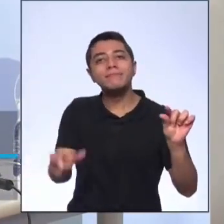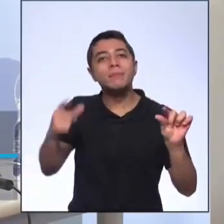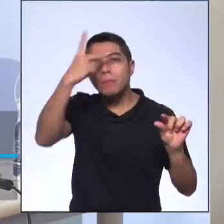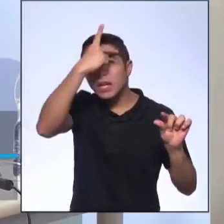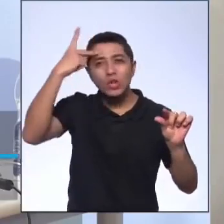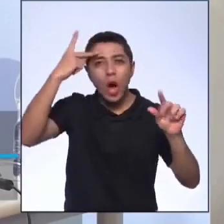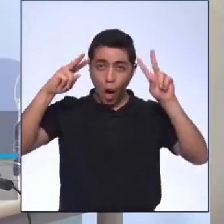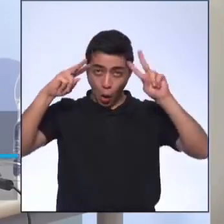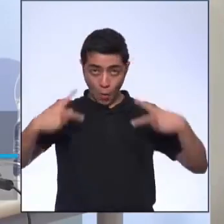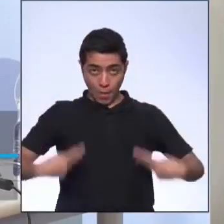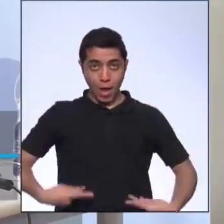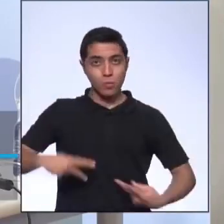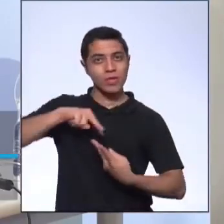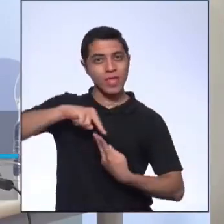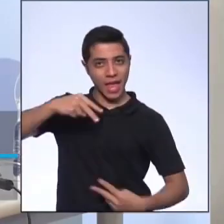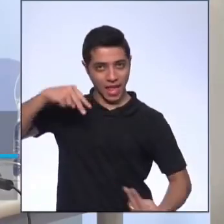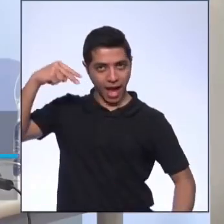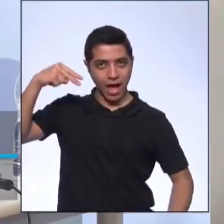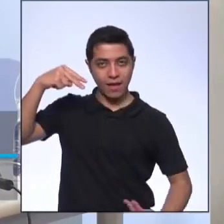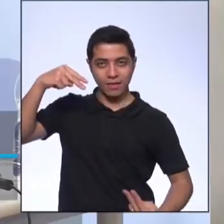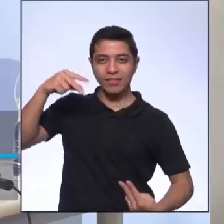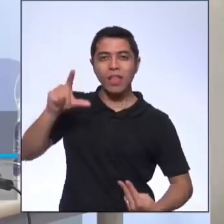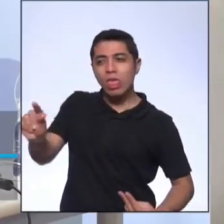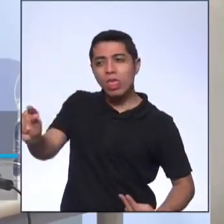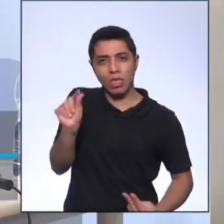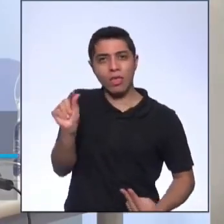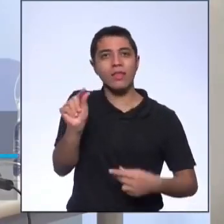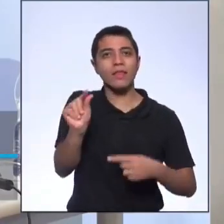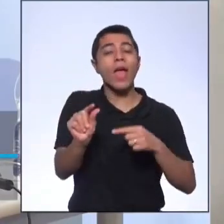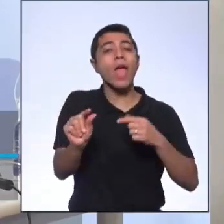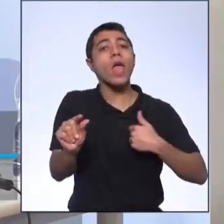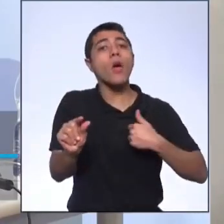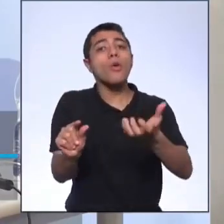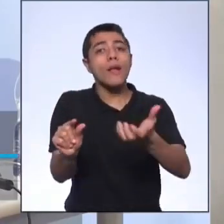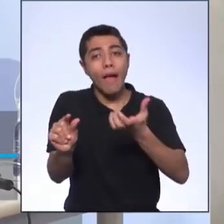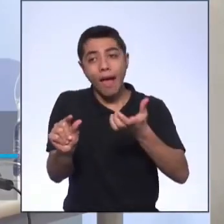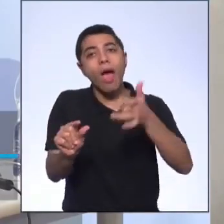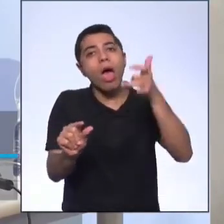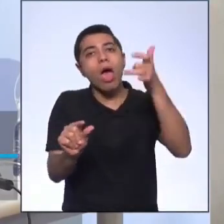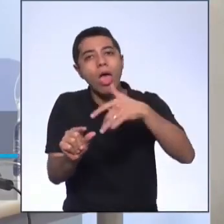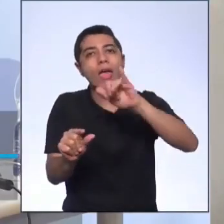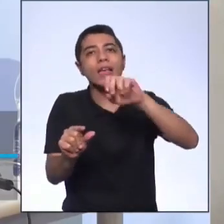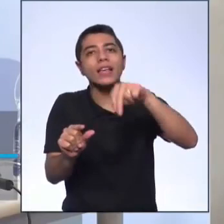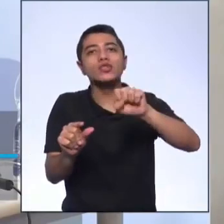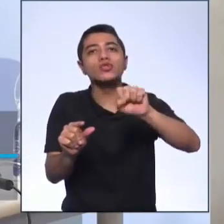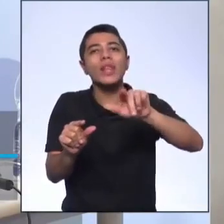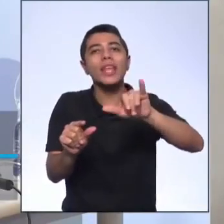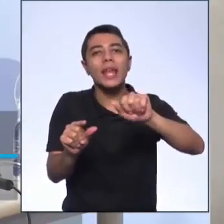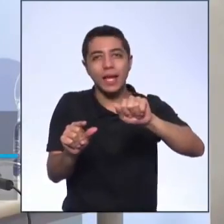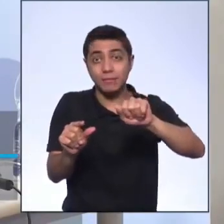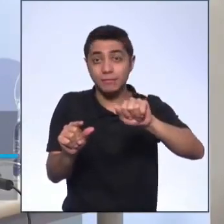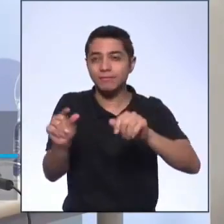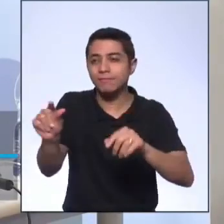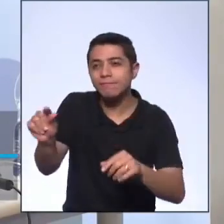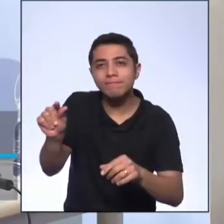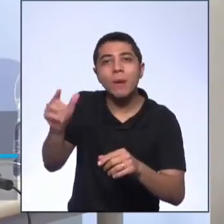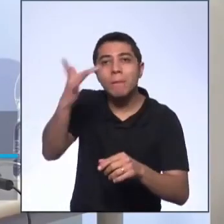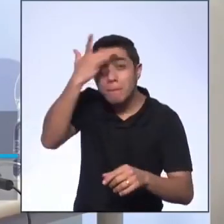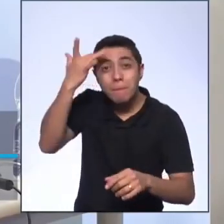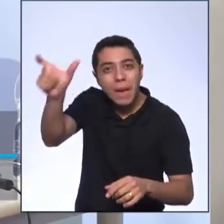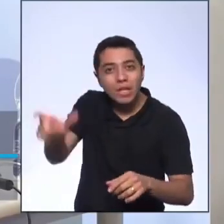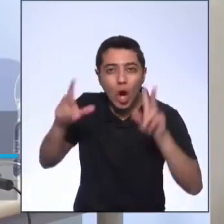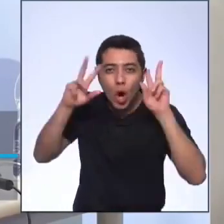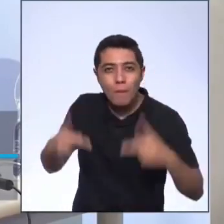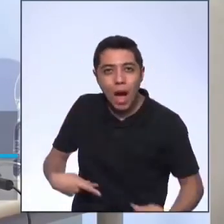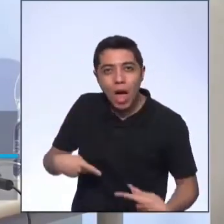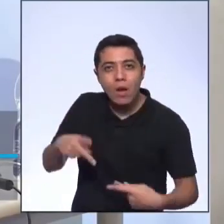que a gente quer que produza a insulina, né, esse hormônio, coloca lá nessa bactéria, faz essa recombinação gênica. Então, a gente tem aí